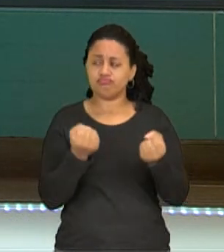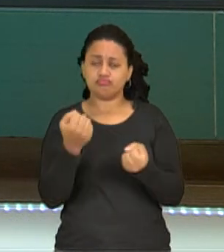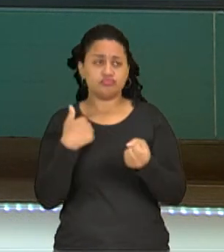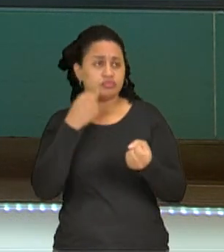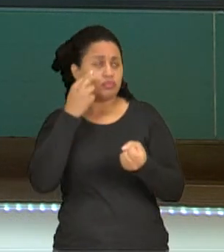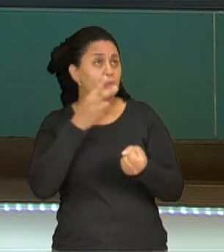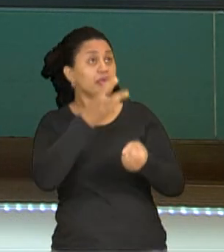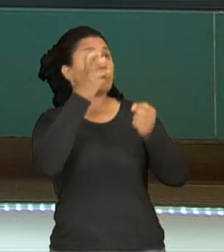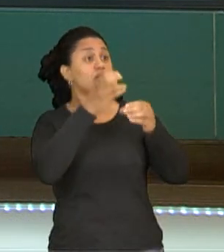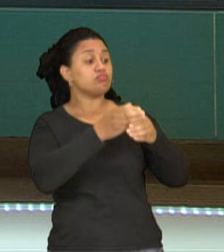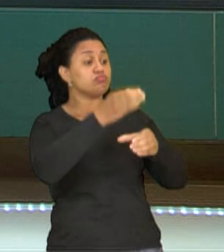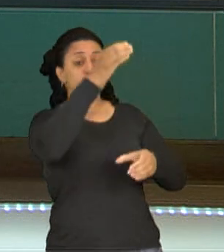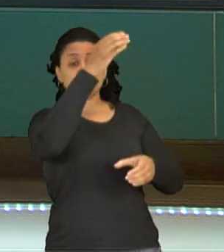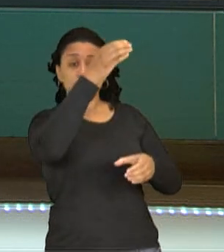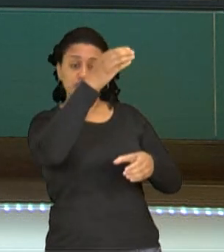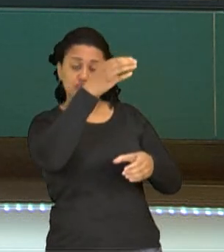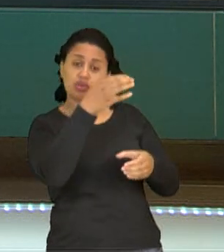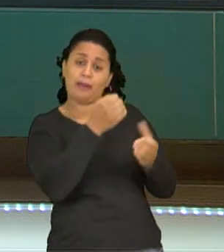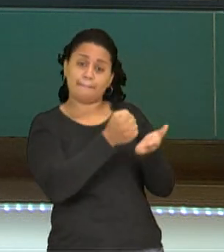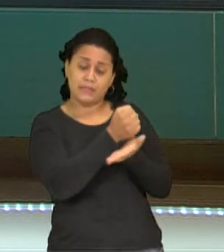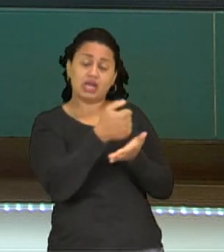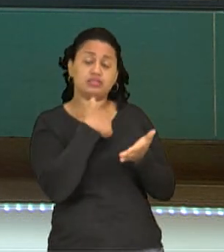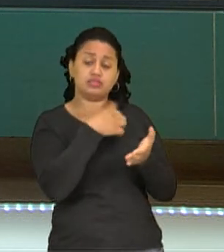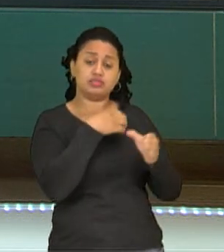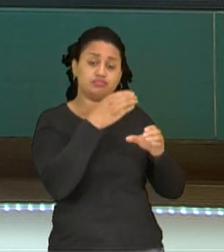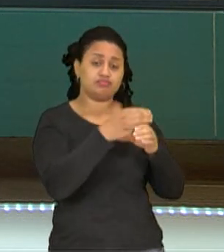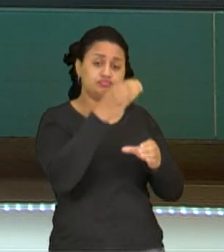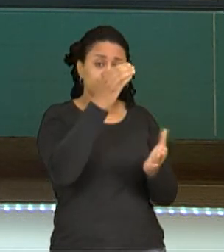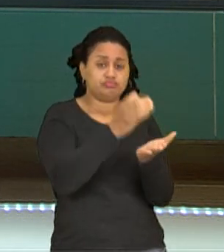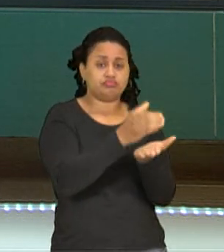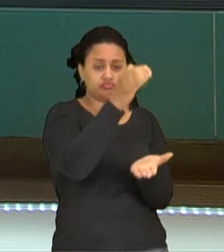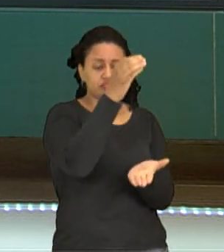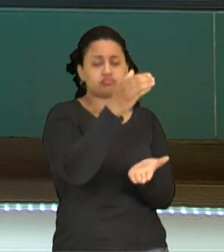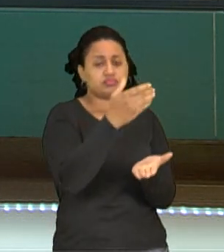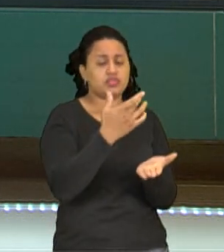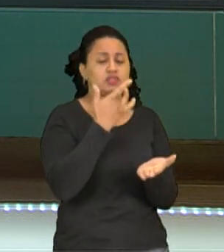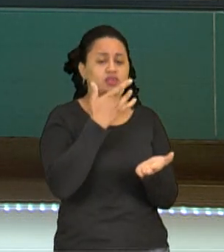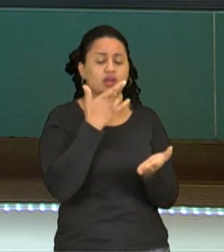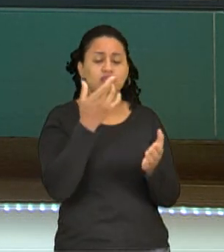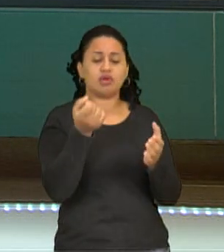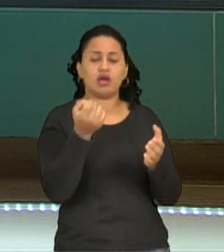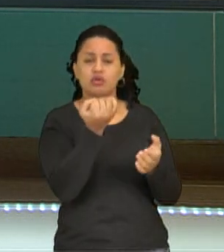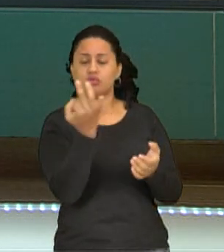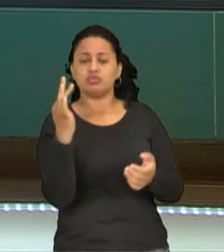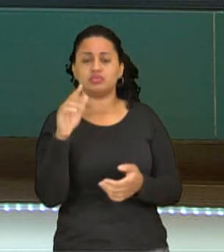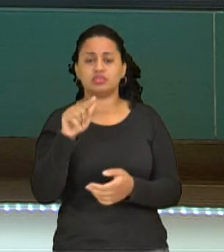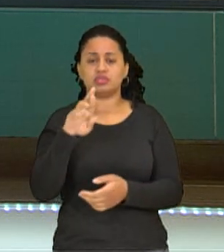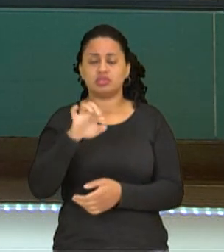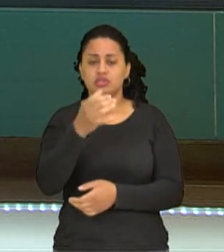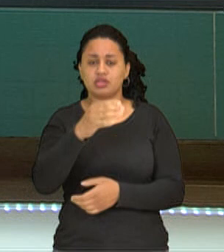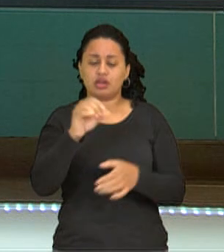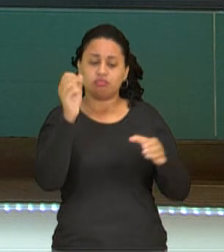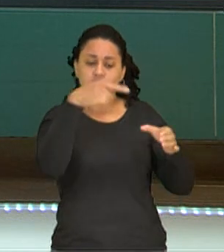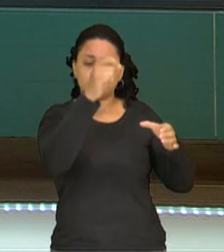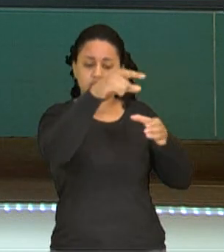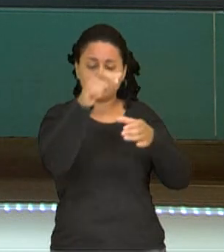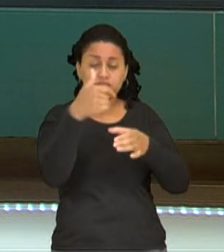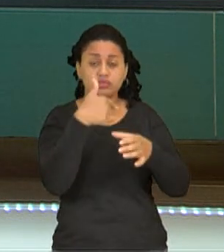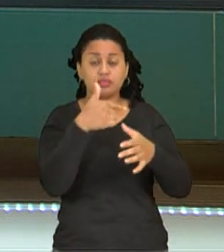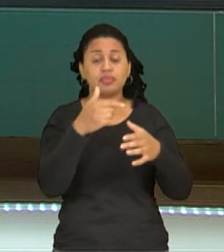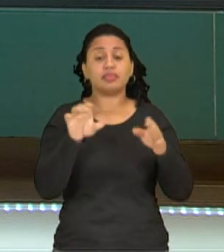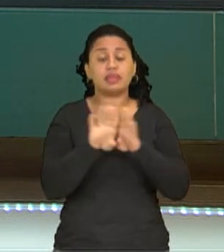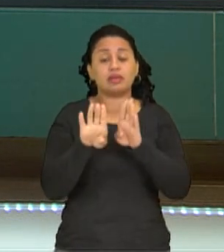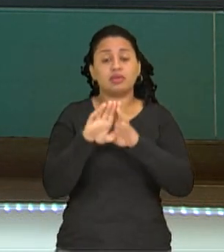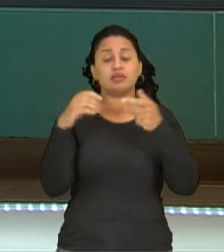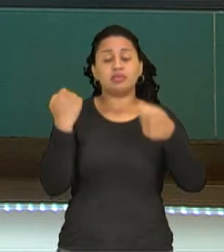exatamente, a base dele é um formato cilíndrico. Ele facilita exatamente para guardar grãos na conservação e também precisa